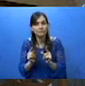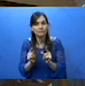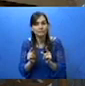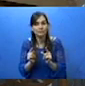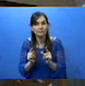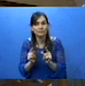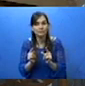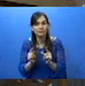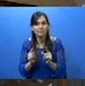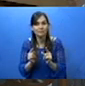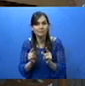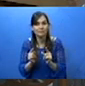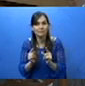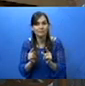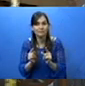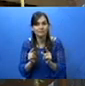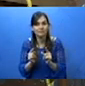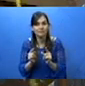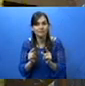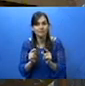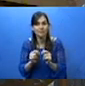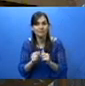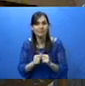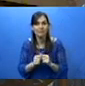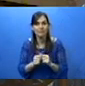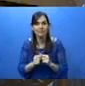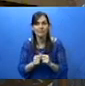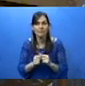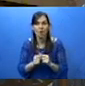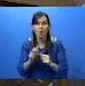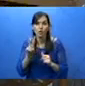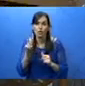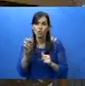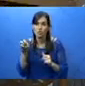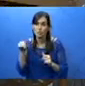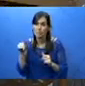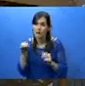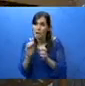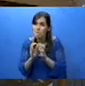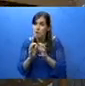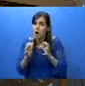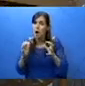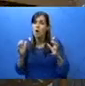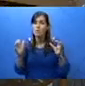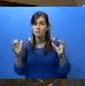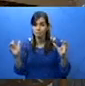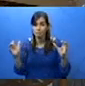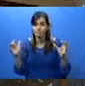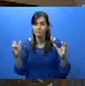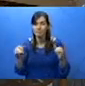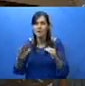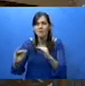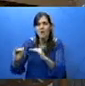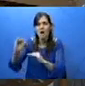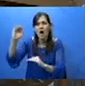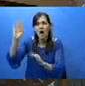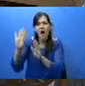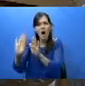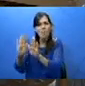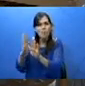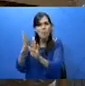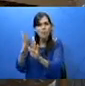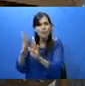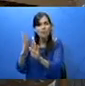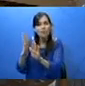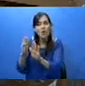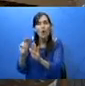Está entre 2 metros. 2 metros é bem maior. É do tamanho da porta.